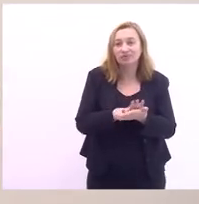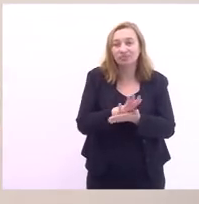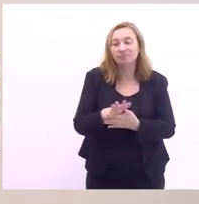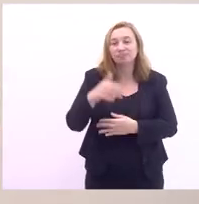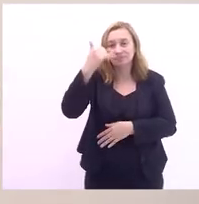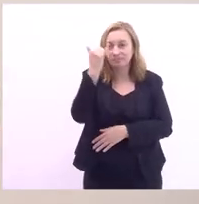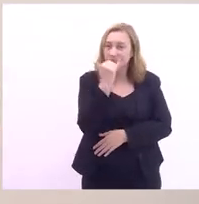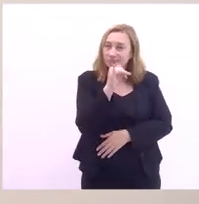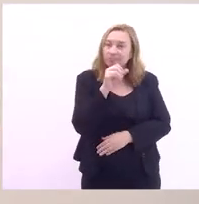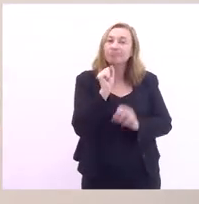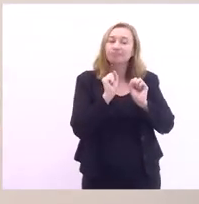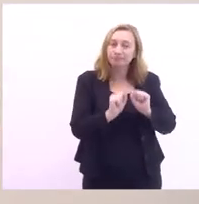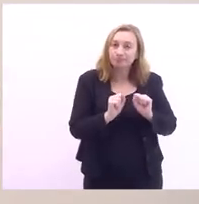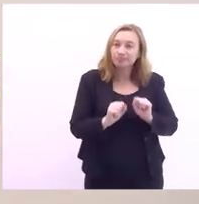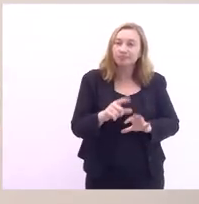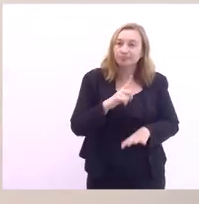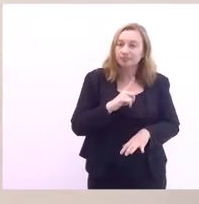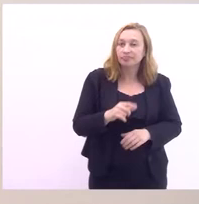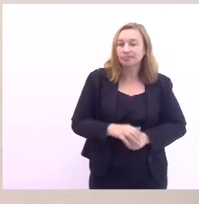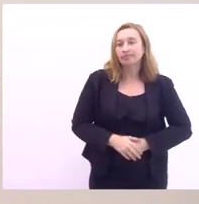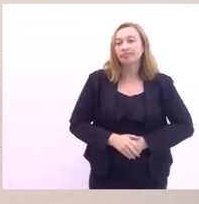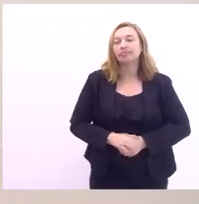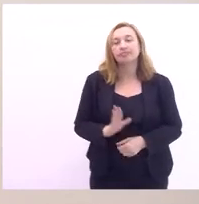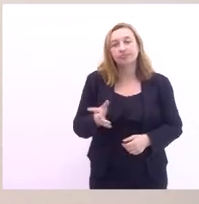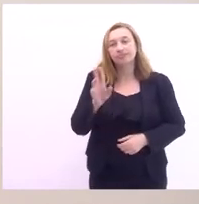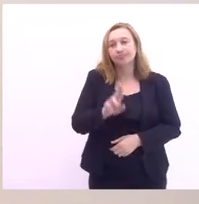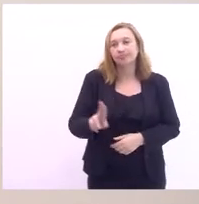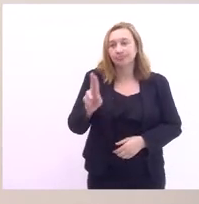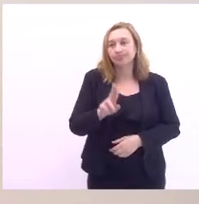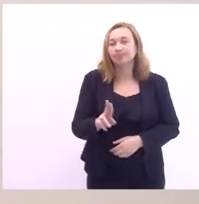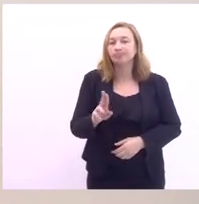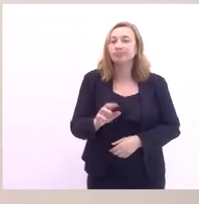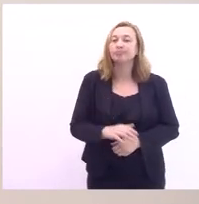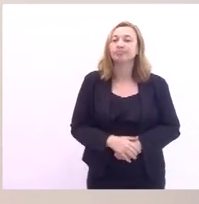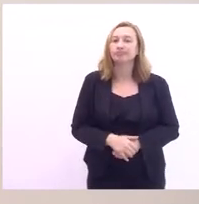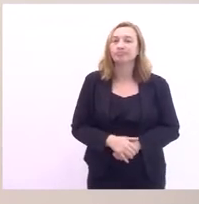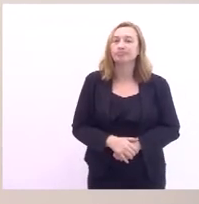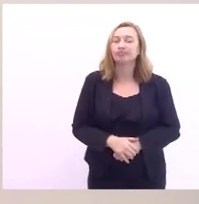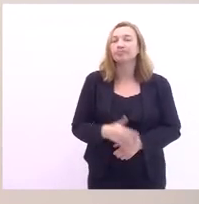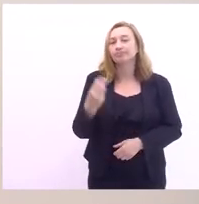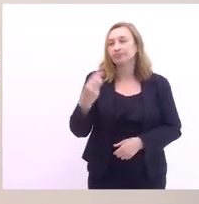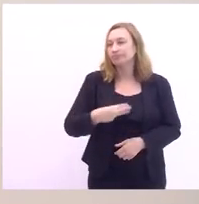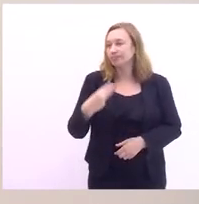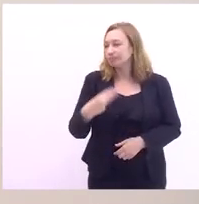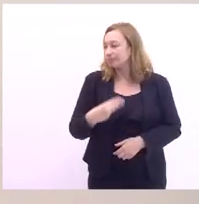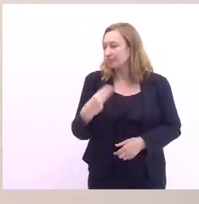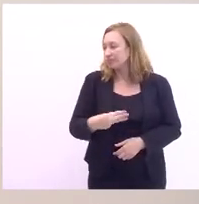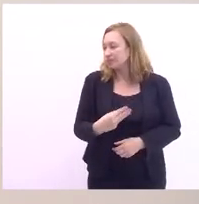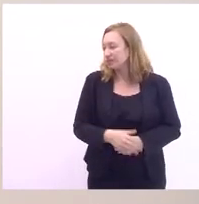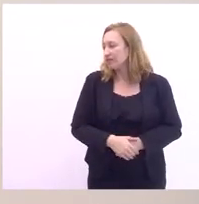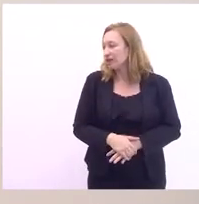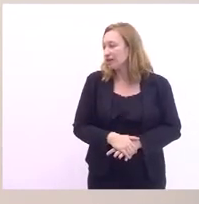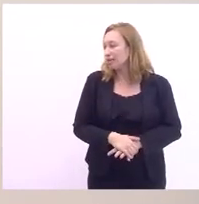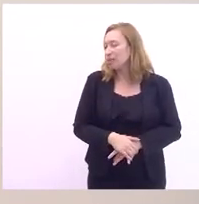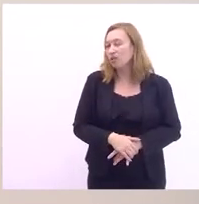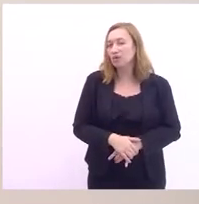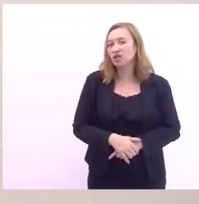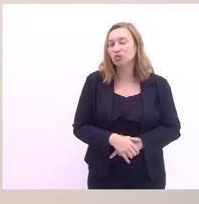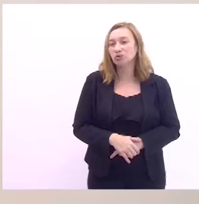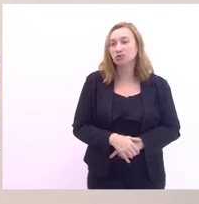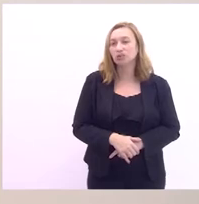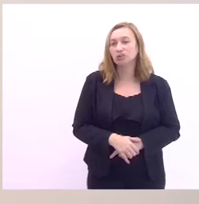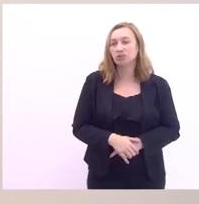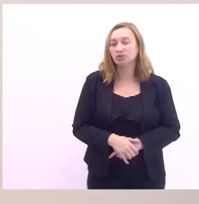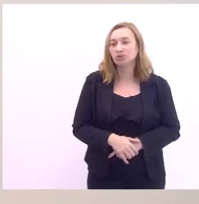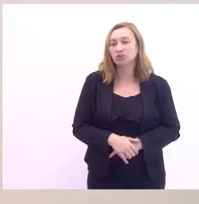você poderia ter feito já uso desse crédito. Terceiro lugar, eu queria trazer um problema lá da nossa